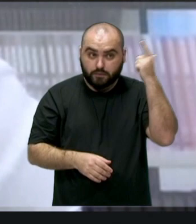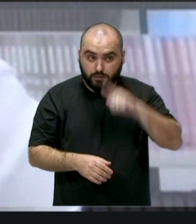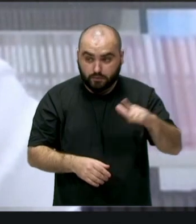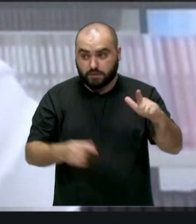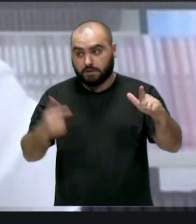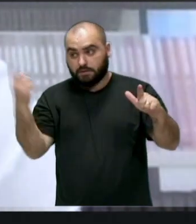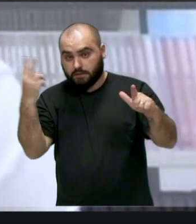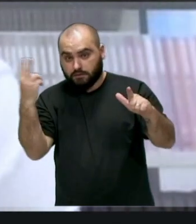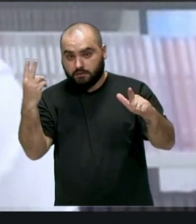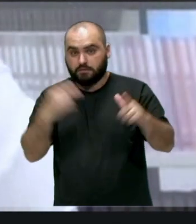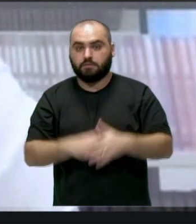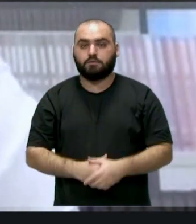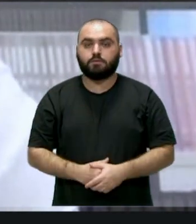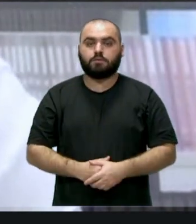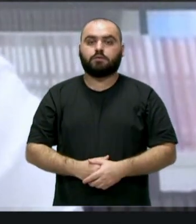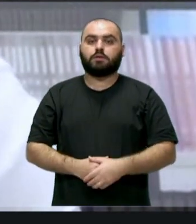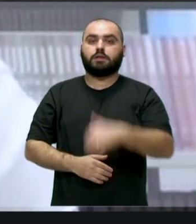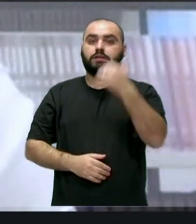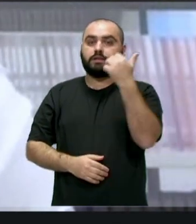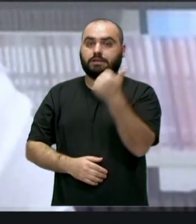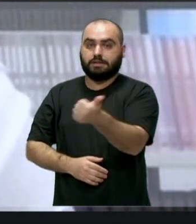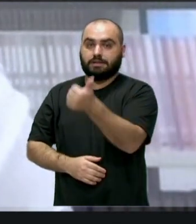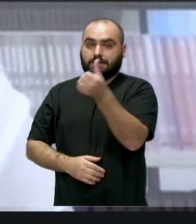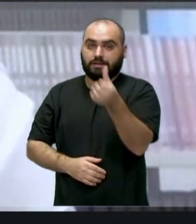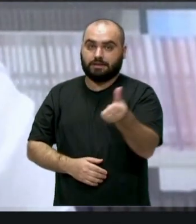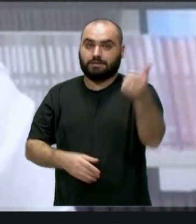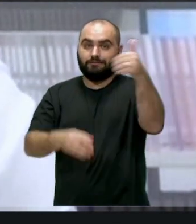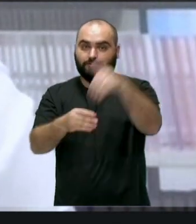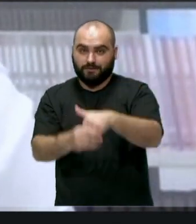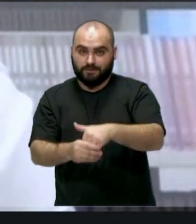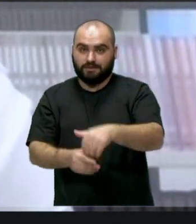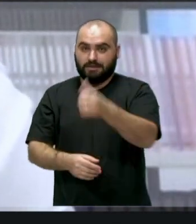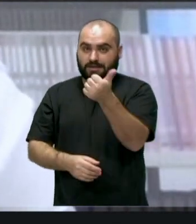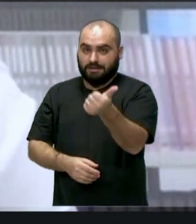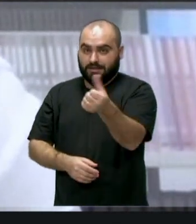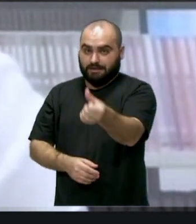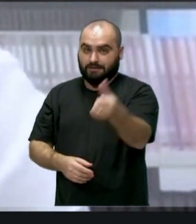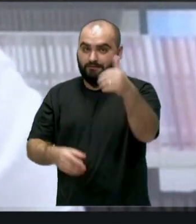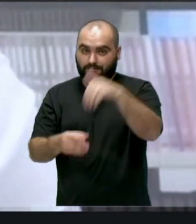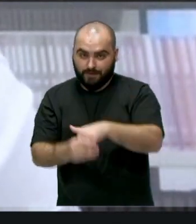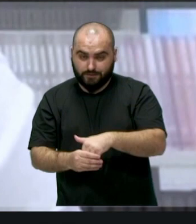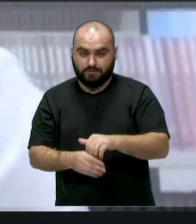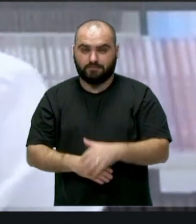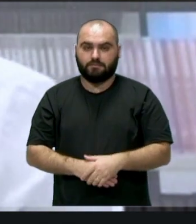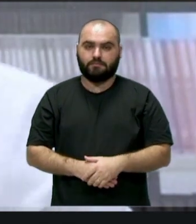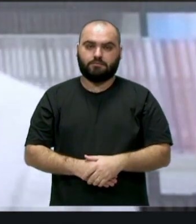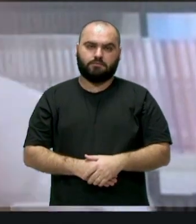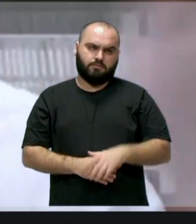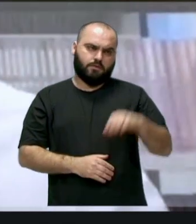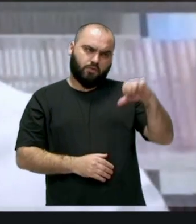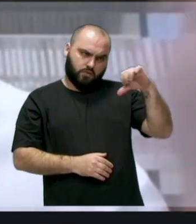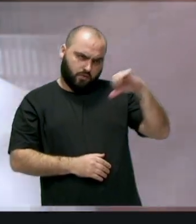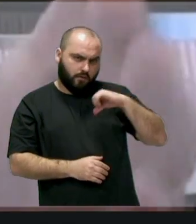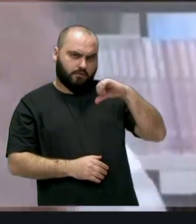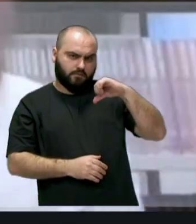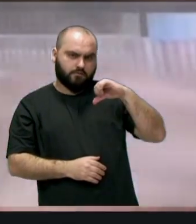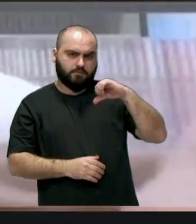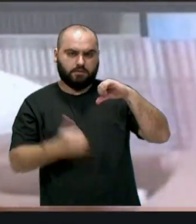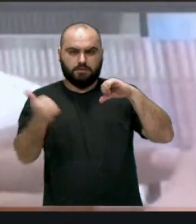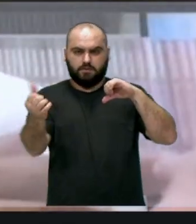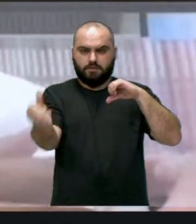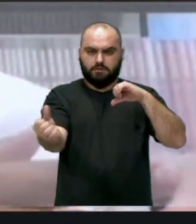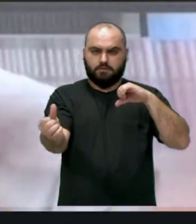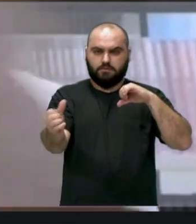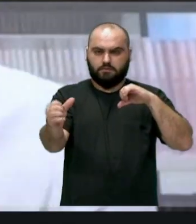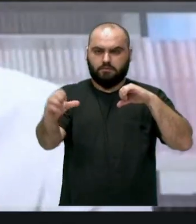segundo colocado foram de apenas 16 votos. 16 votos. Na verdade, 9, né? Porque se desses 16, se